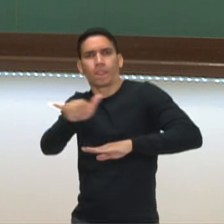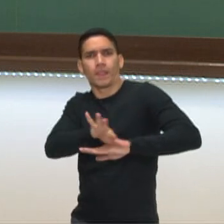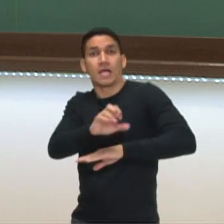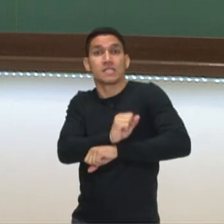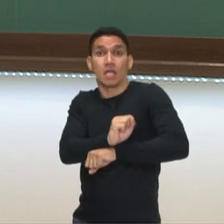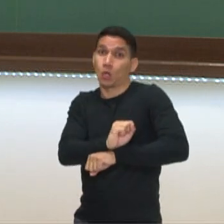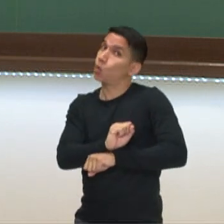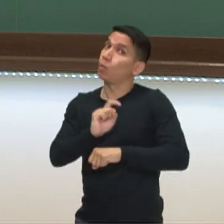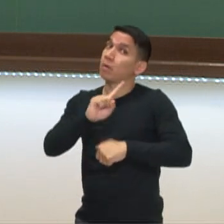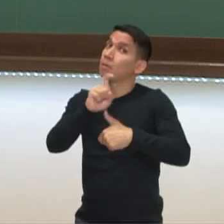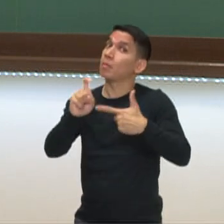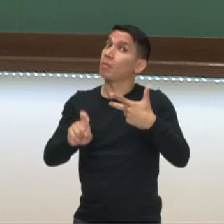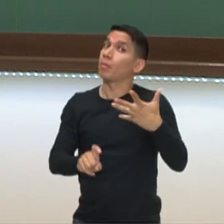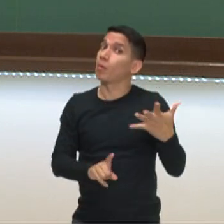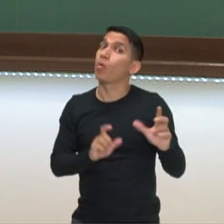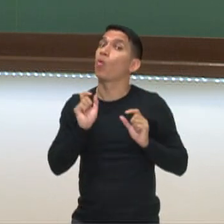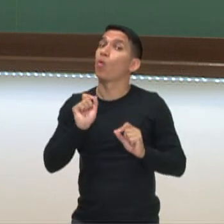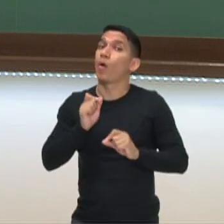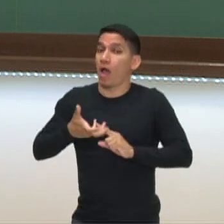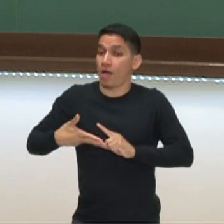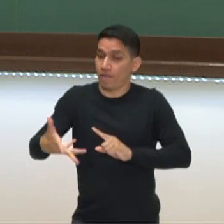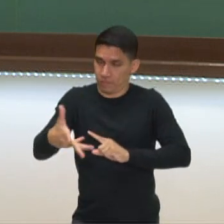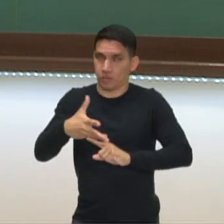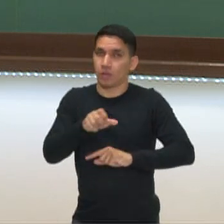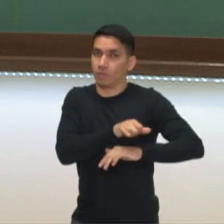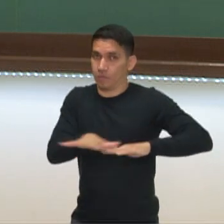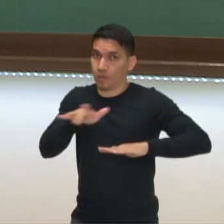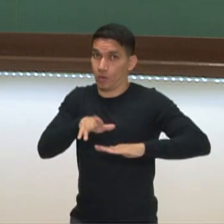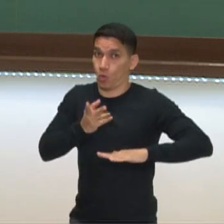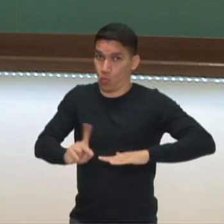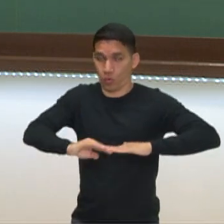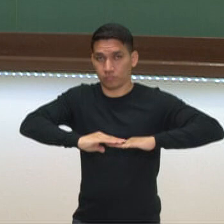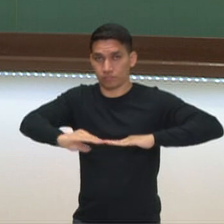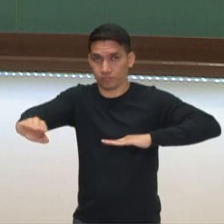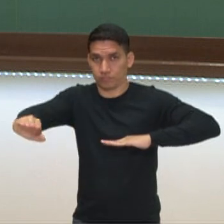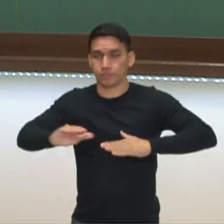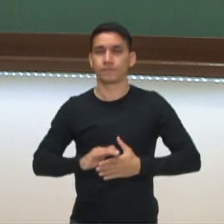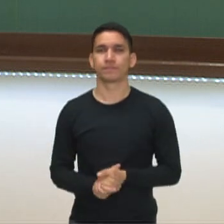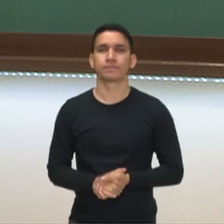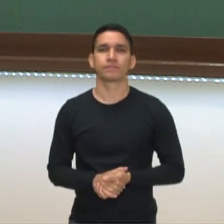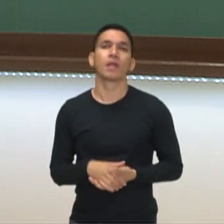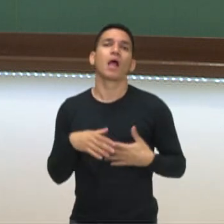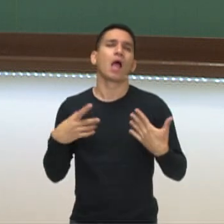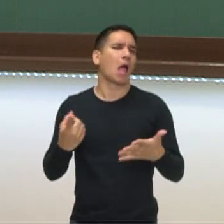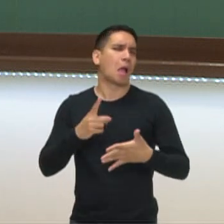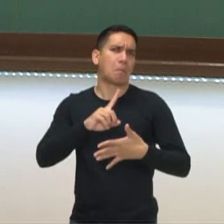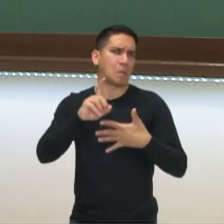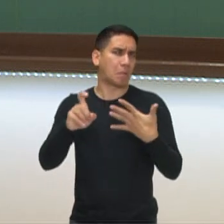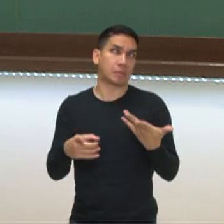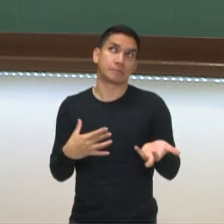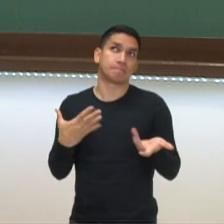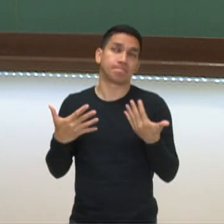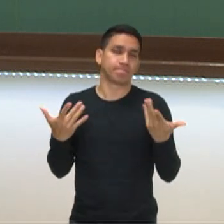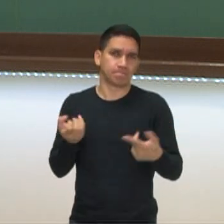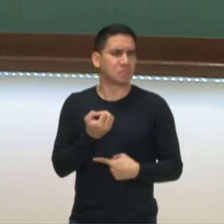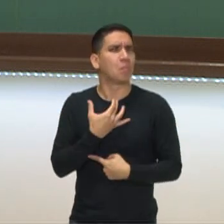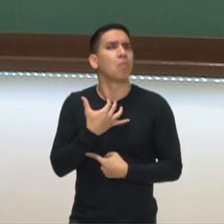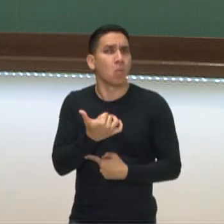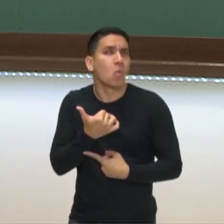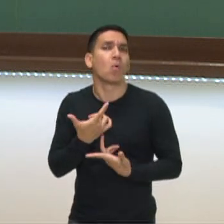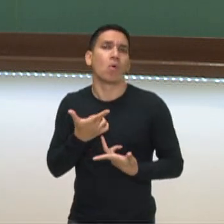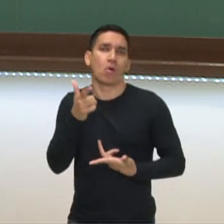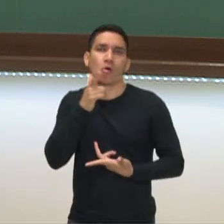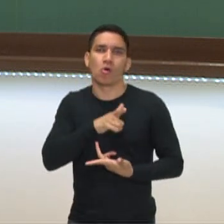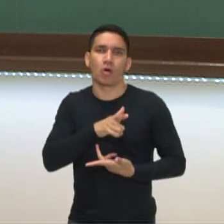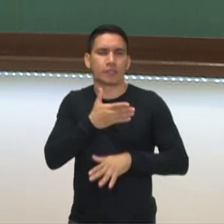condutor, supondo que a velocidade dessa carga elétrica é constante, né? Que é uma suposição boa para